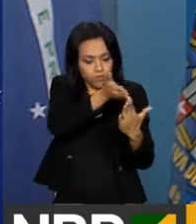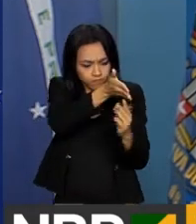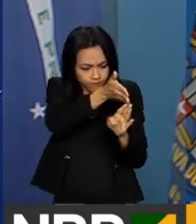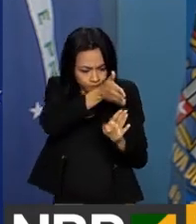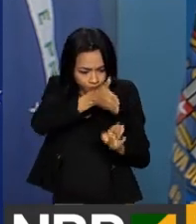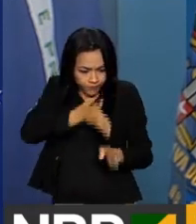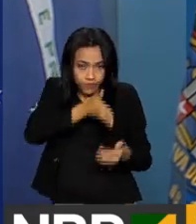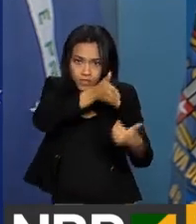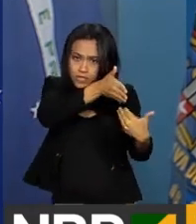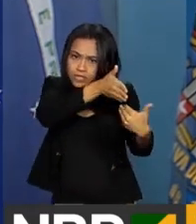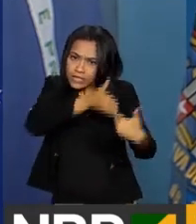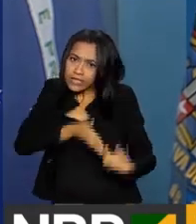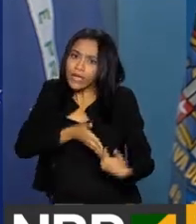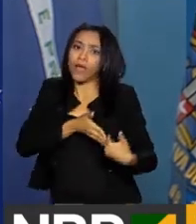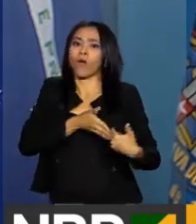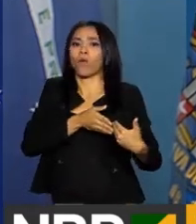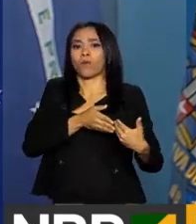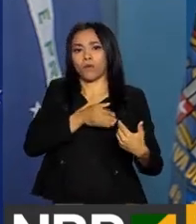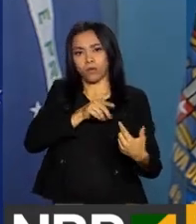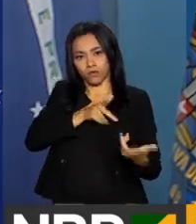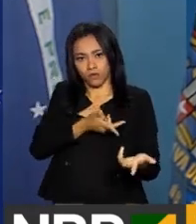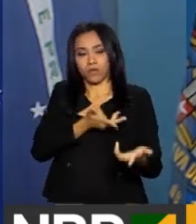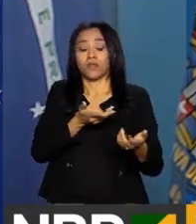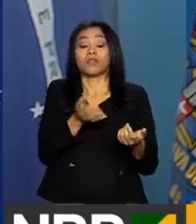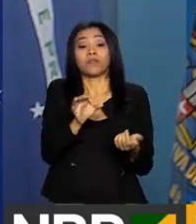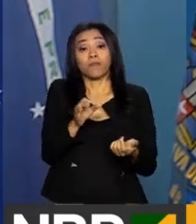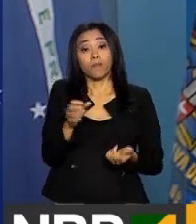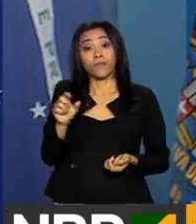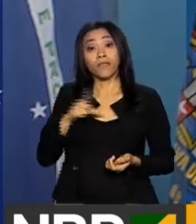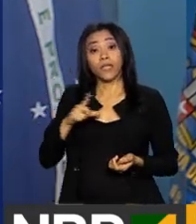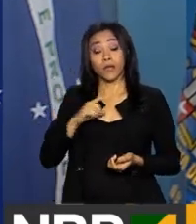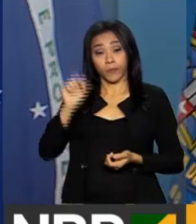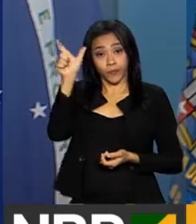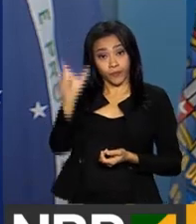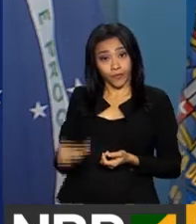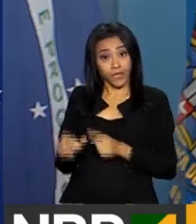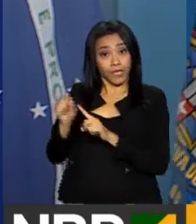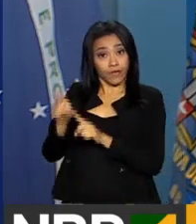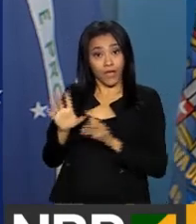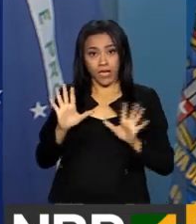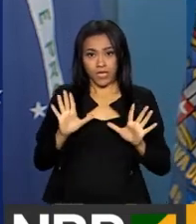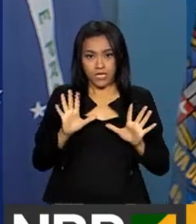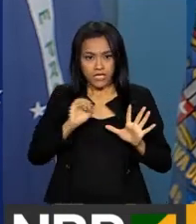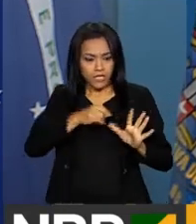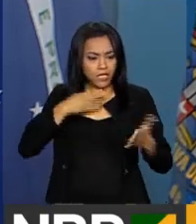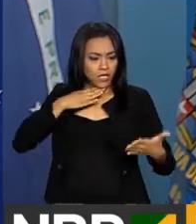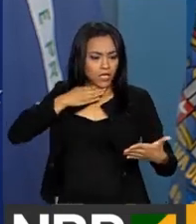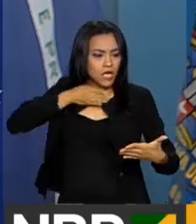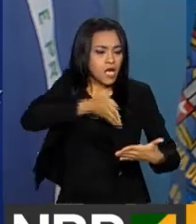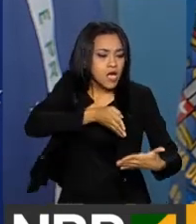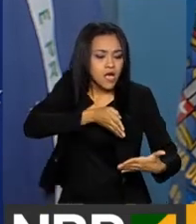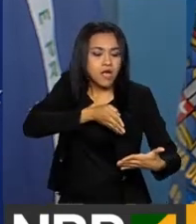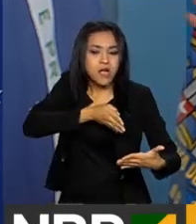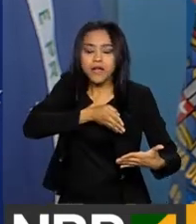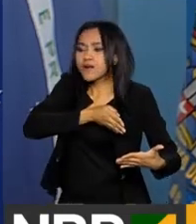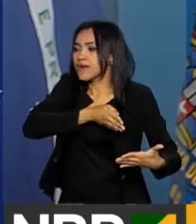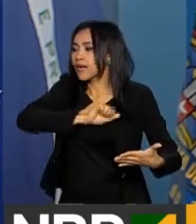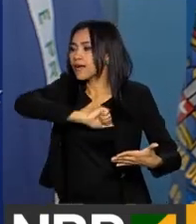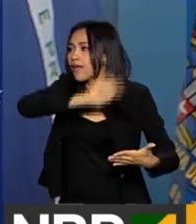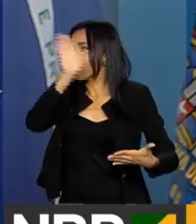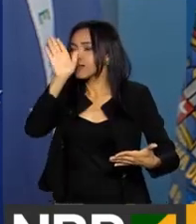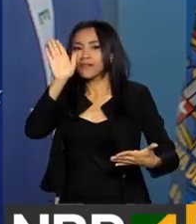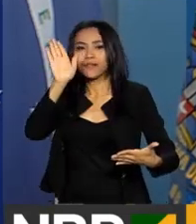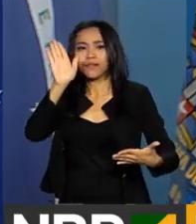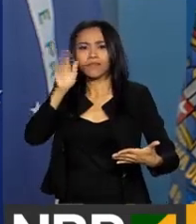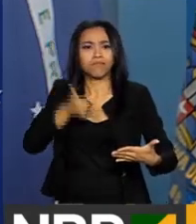até o brocardo latino que diz assim em claris sesa de interpretar sítio que diante da clareza do